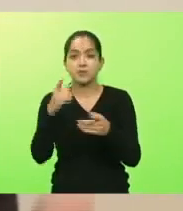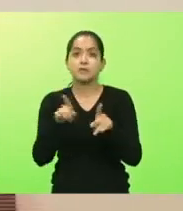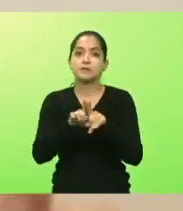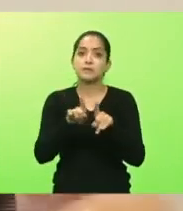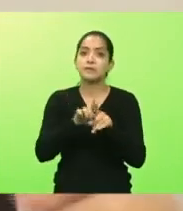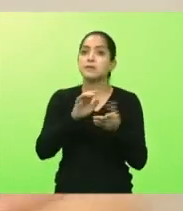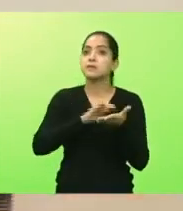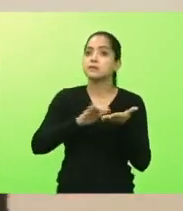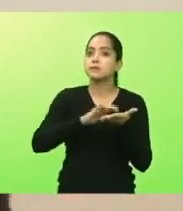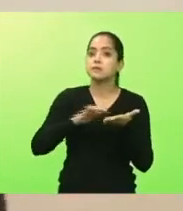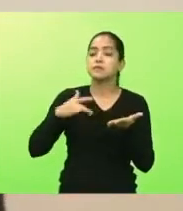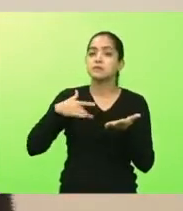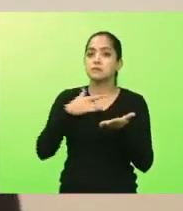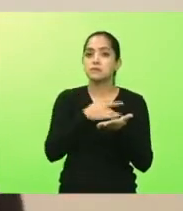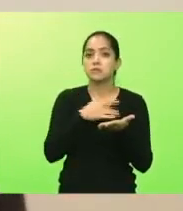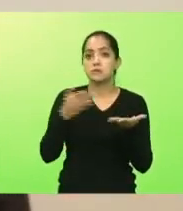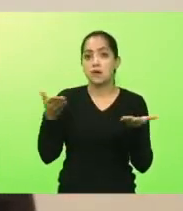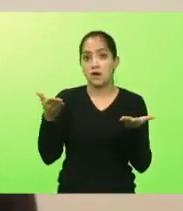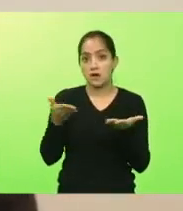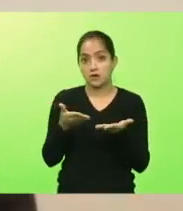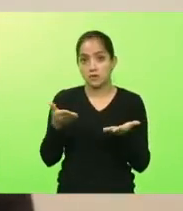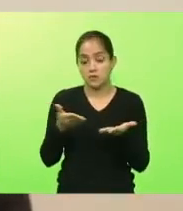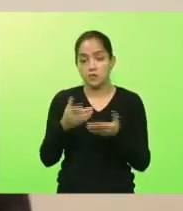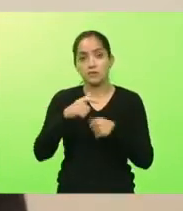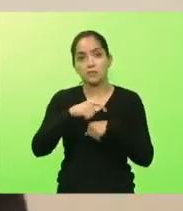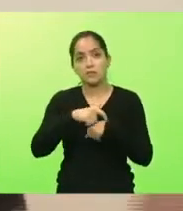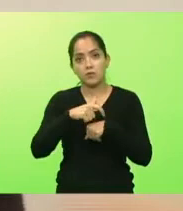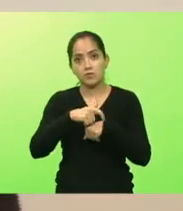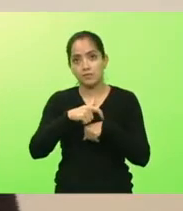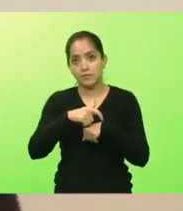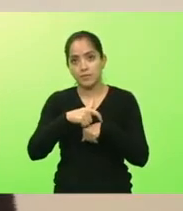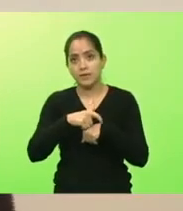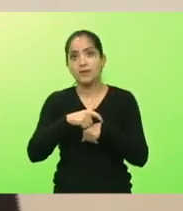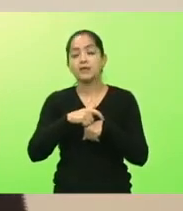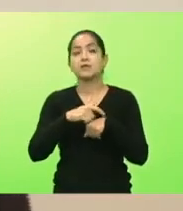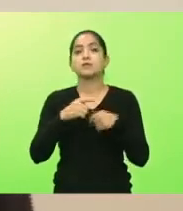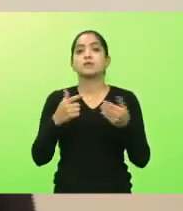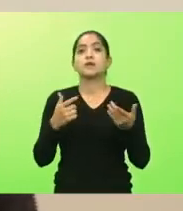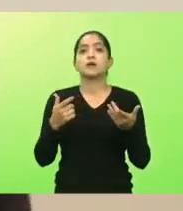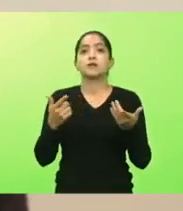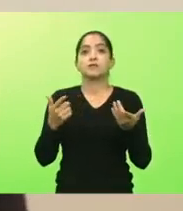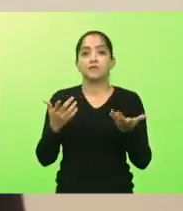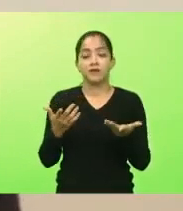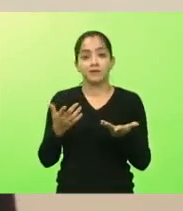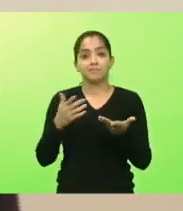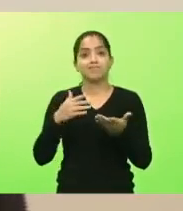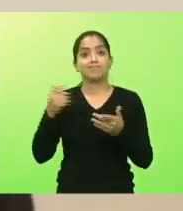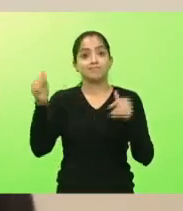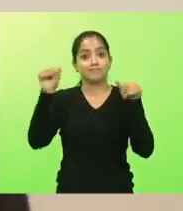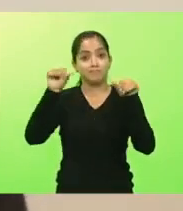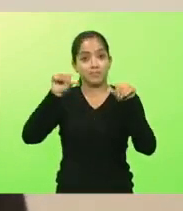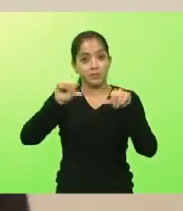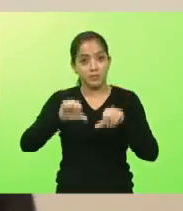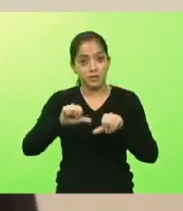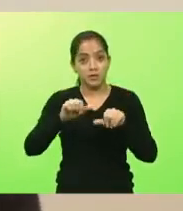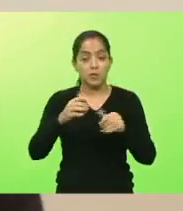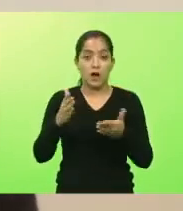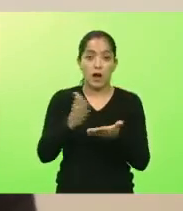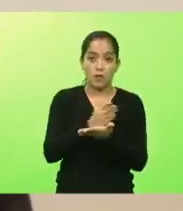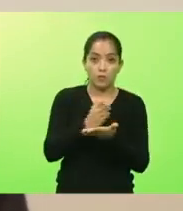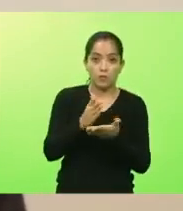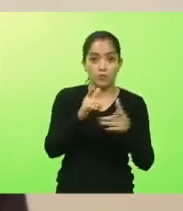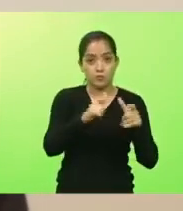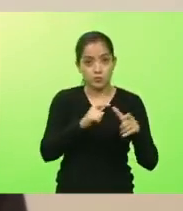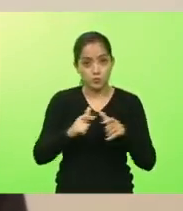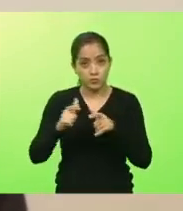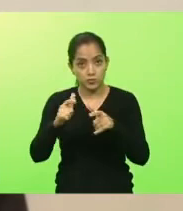Saúde. Evidentemente que estamos agora num momento que a coisa está se afunilando, bastante preocupante, em algumas regiões praticamente